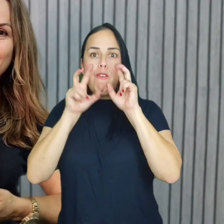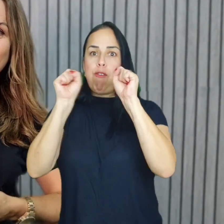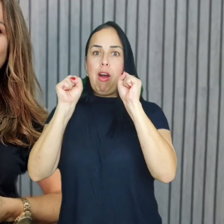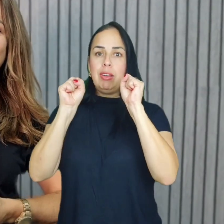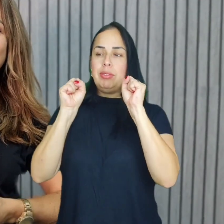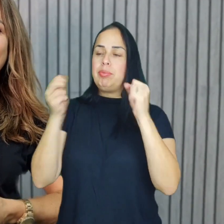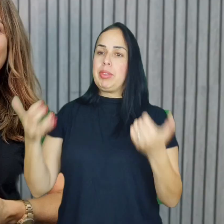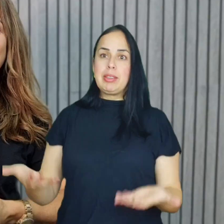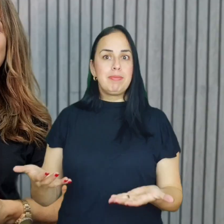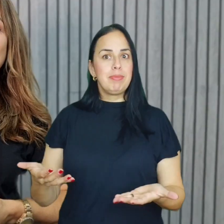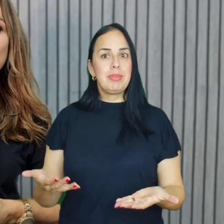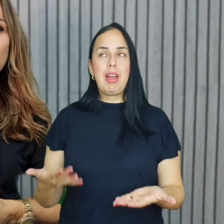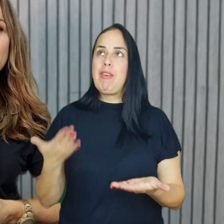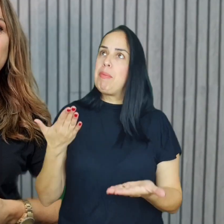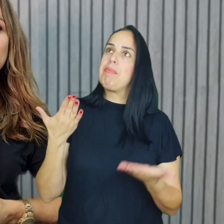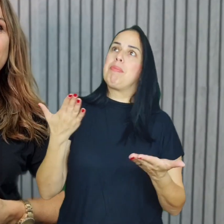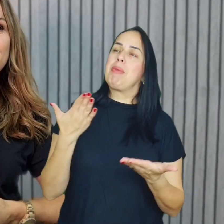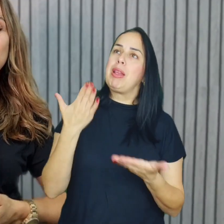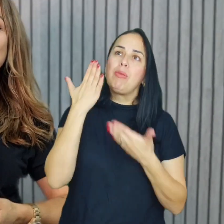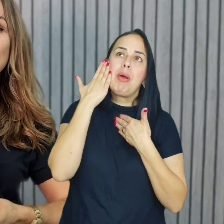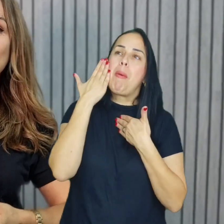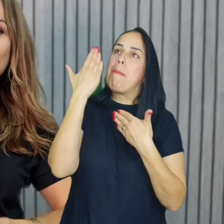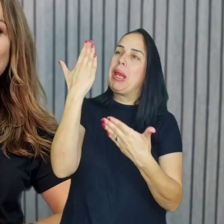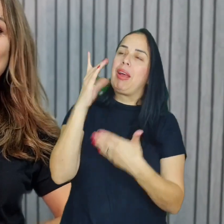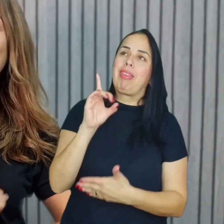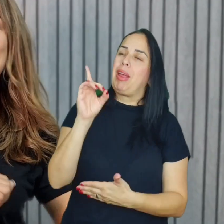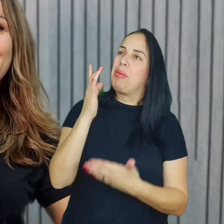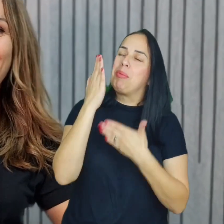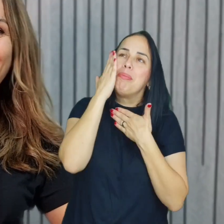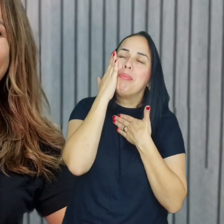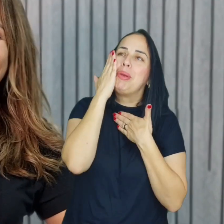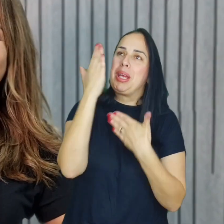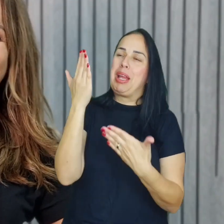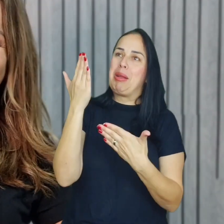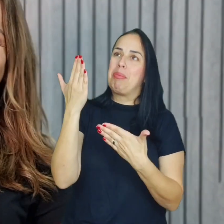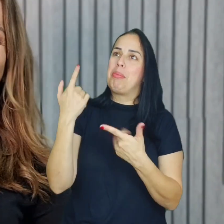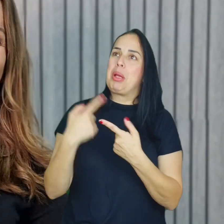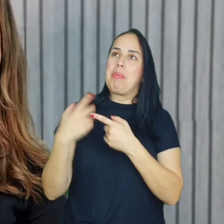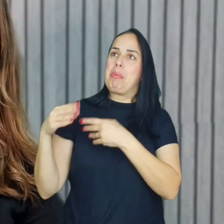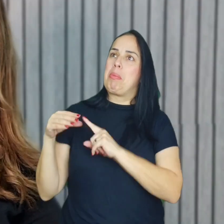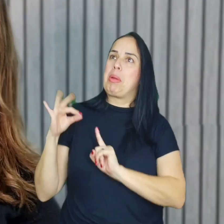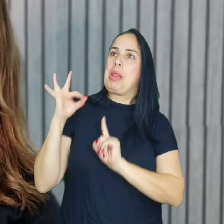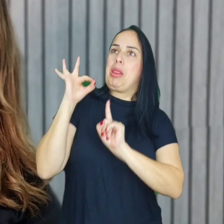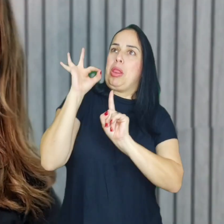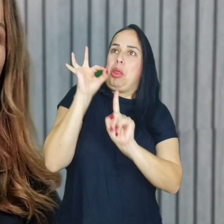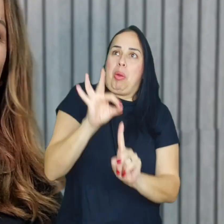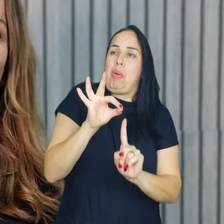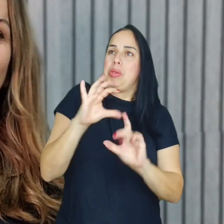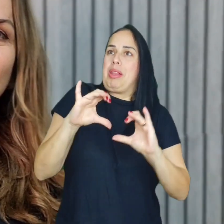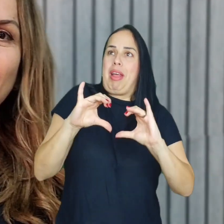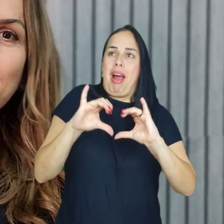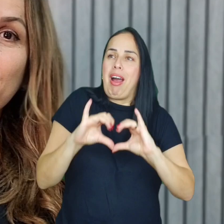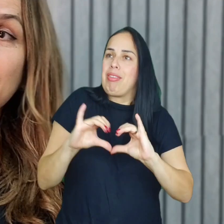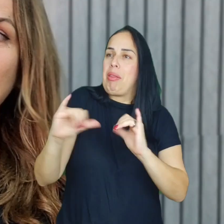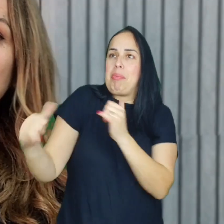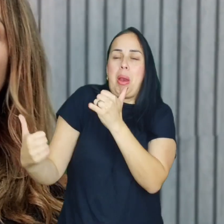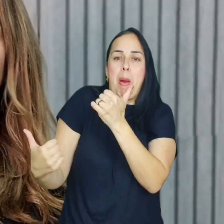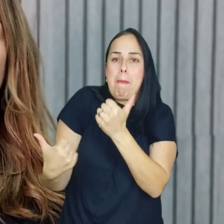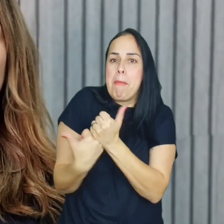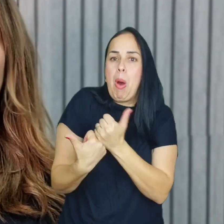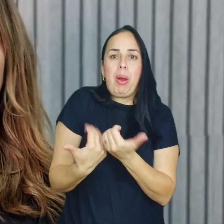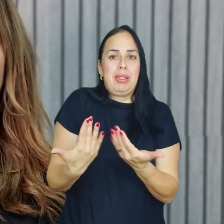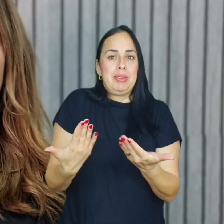tão grande que a gente fala assim, meu Deus, muito obrigada, né, por eu estar aqui e por